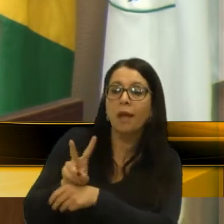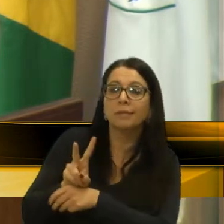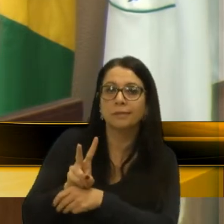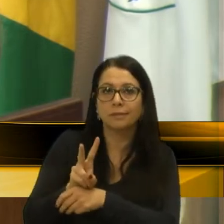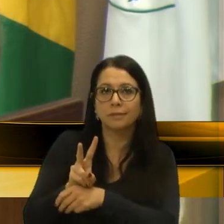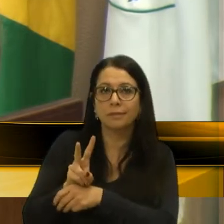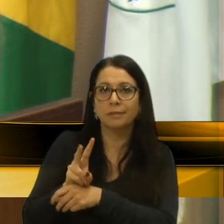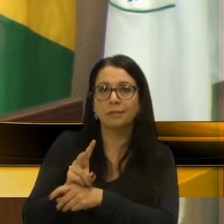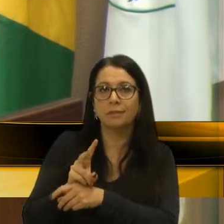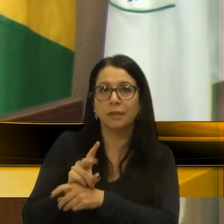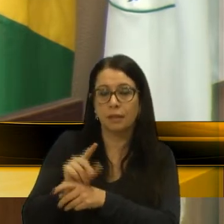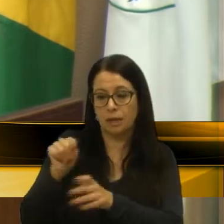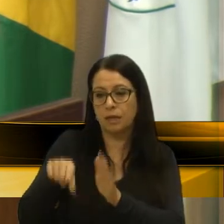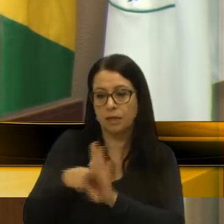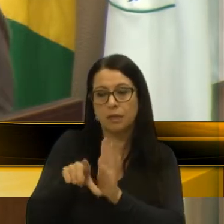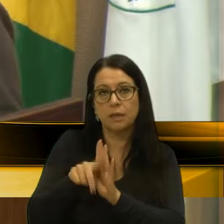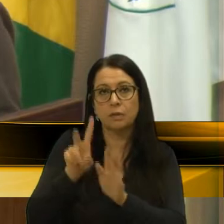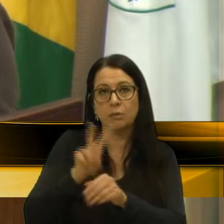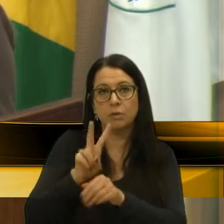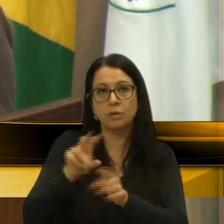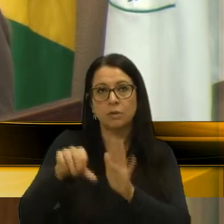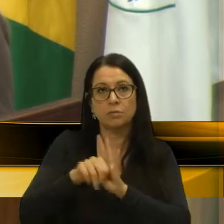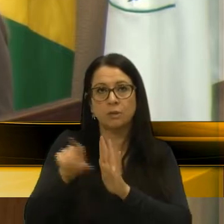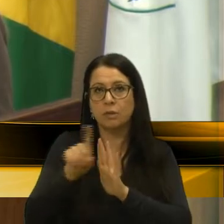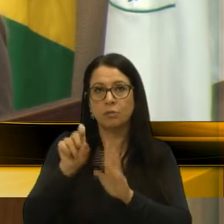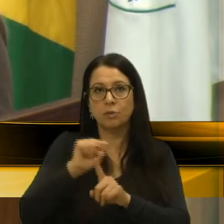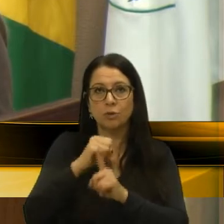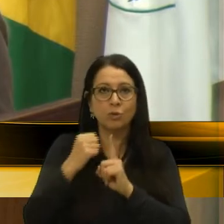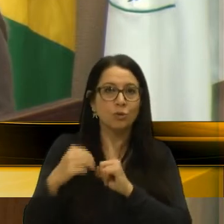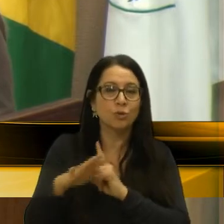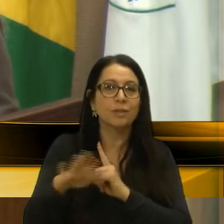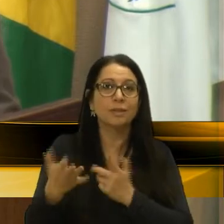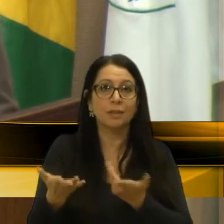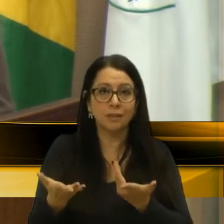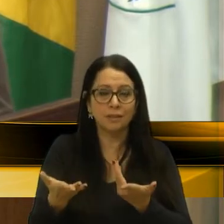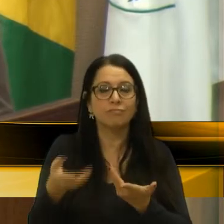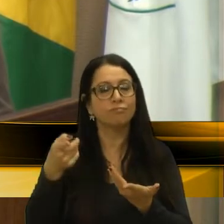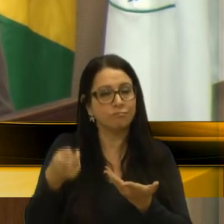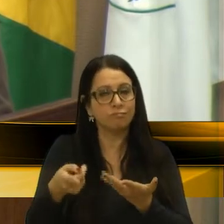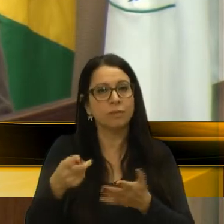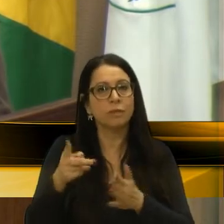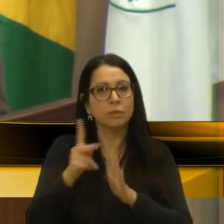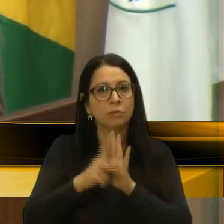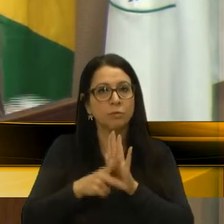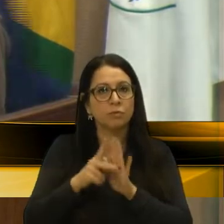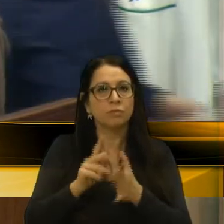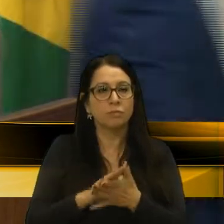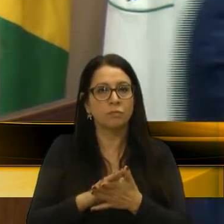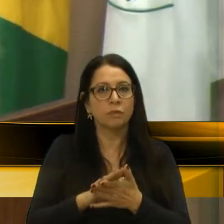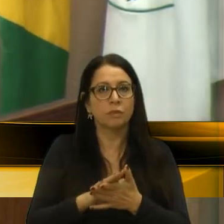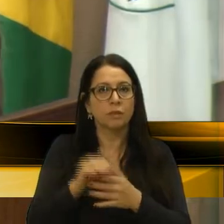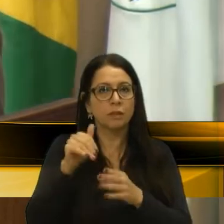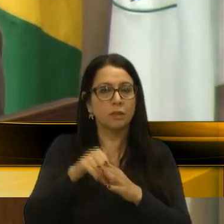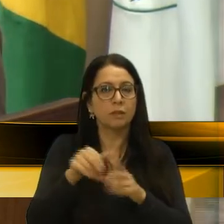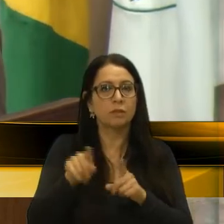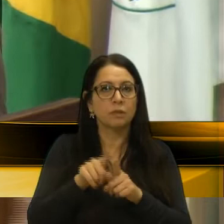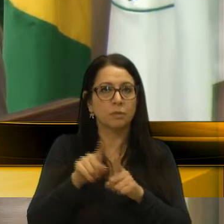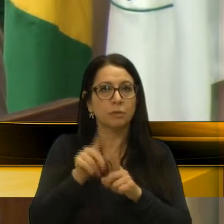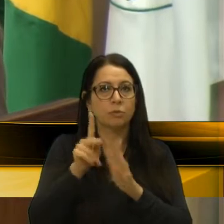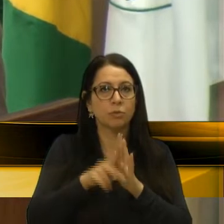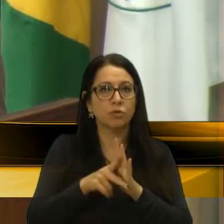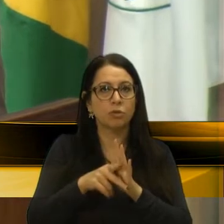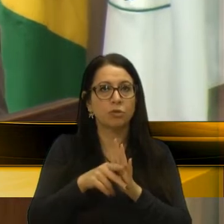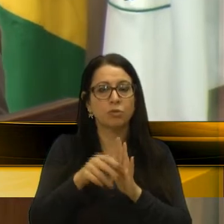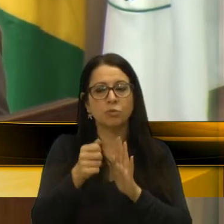legislação protege o criminoso e não a sociedade. Então, esse projeto está dentro também do projeto